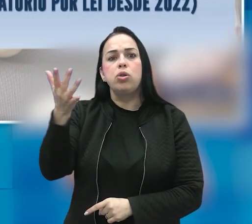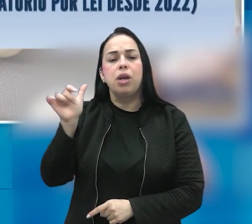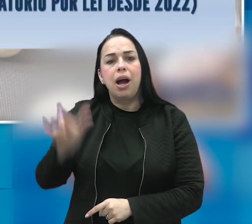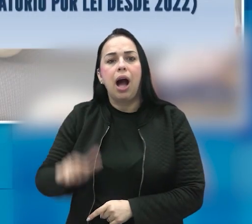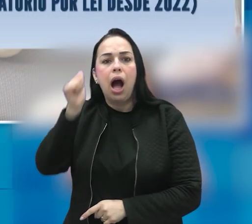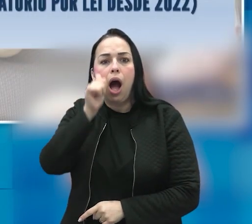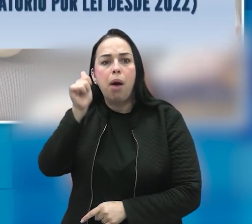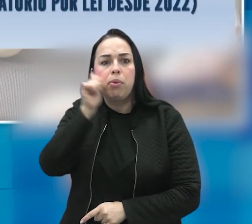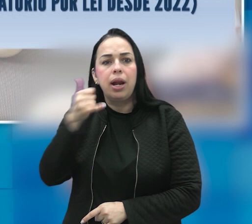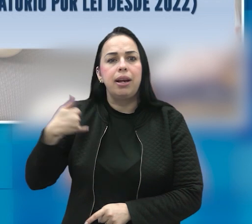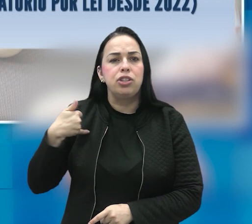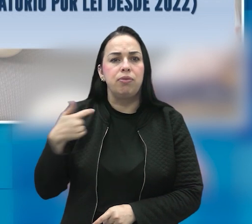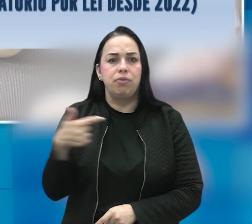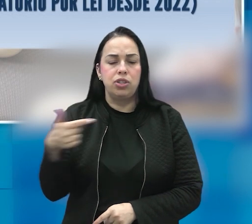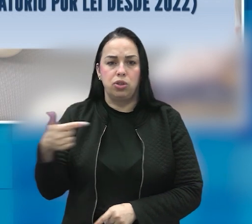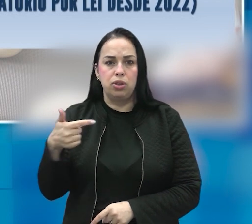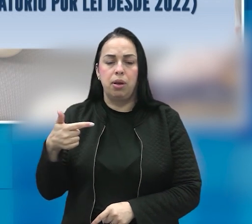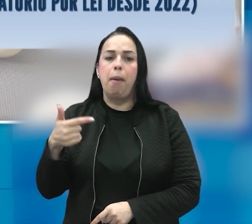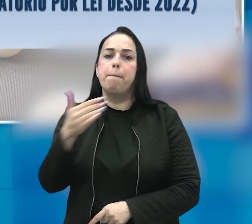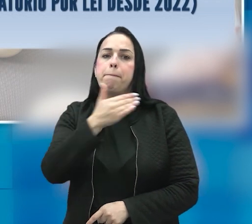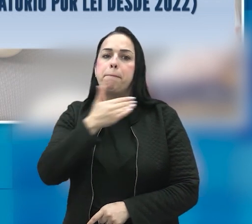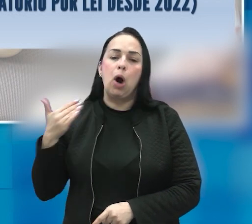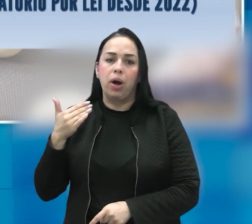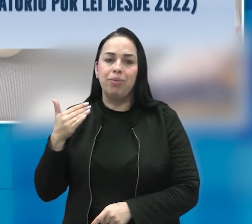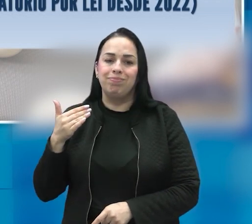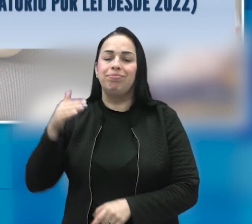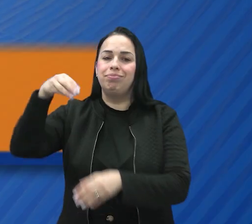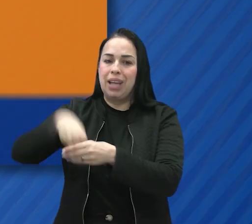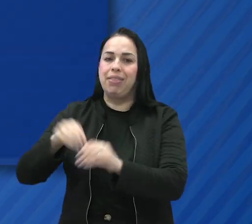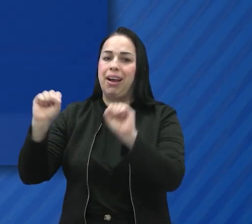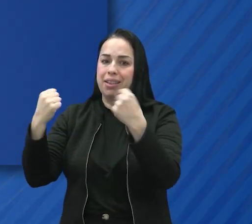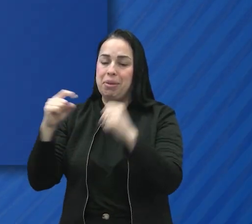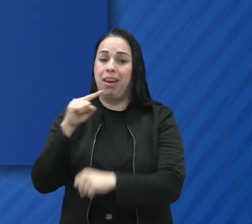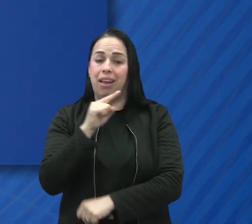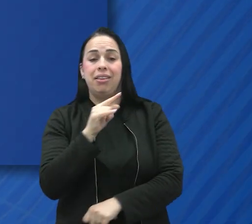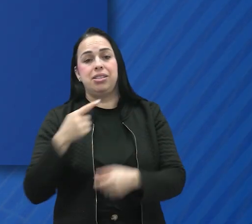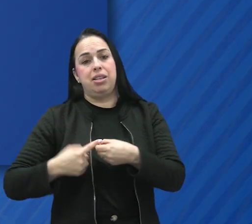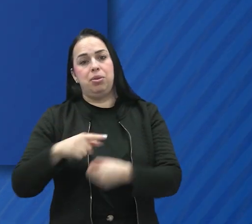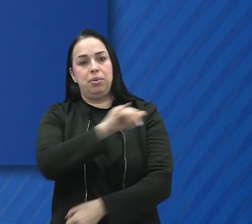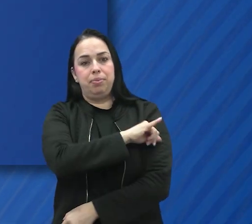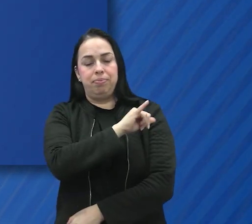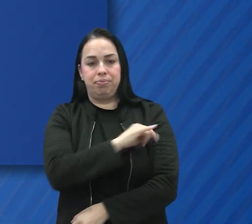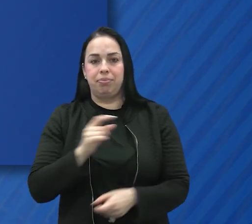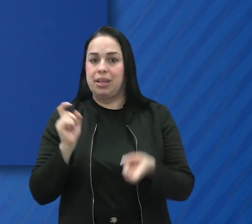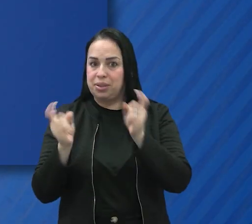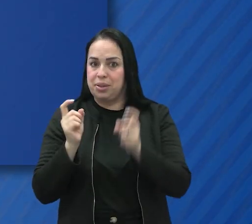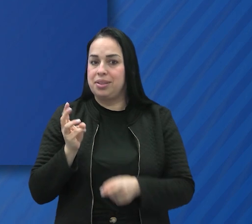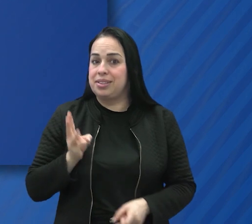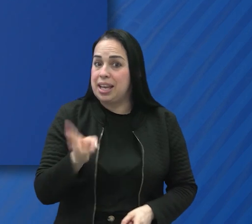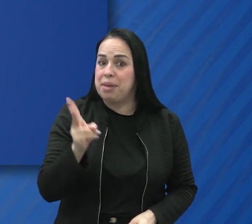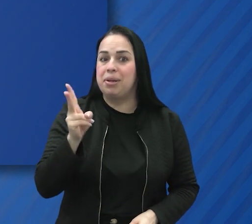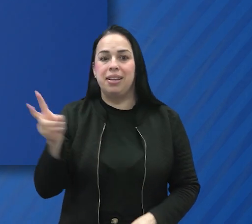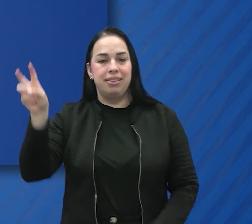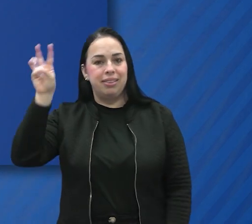de uma jovem de 22 anos em uma academia do Rio de Janeiro. As sessões da Câmara são realizadas todas